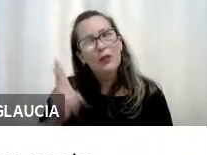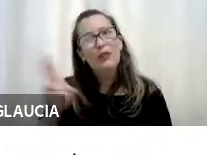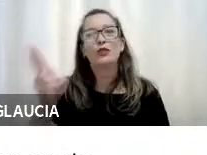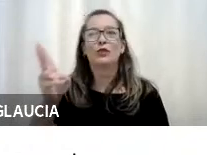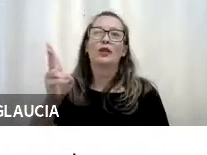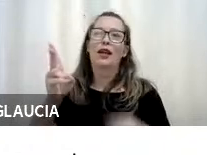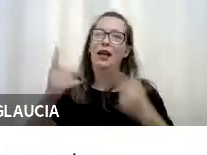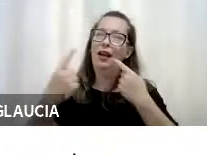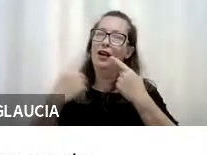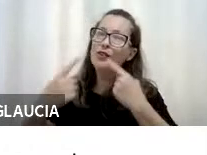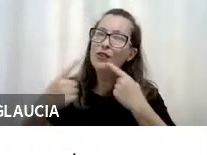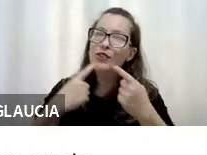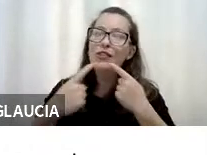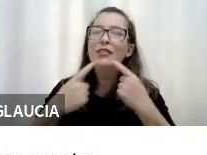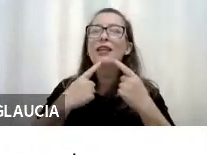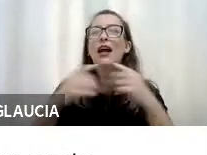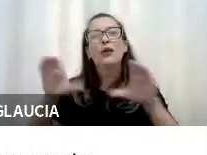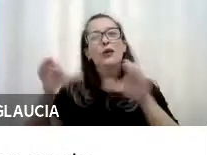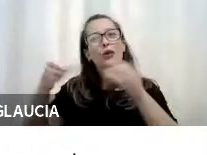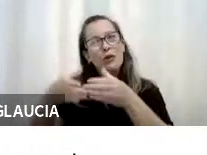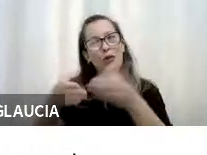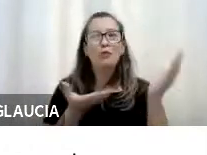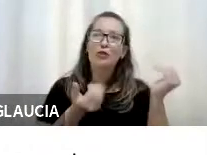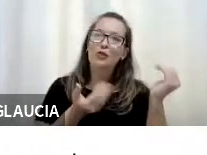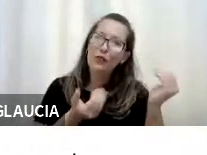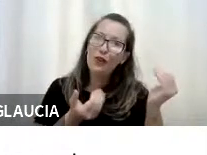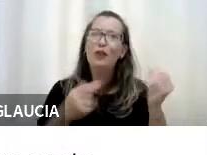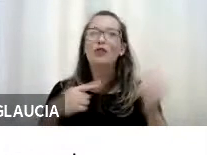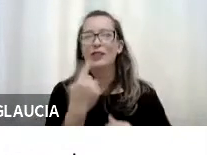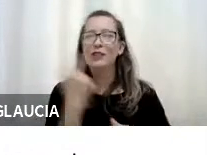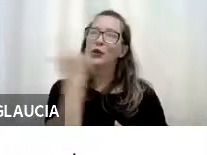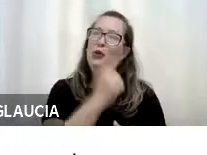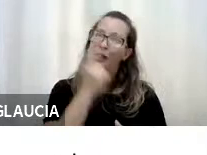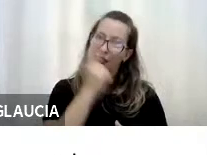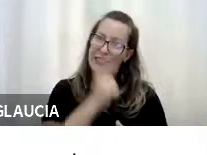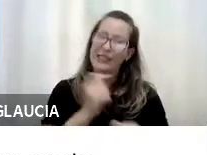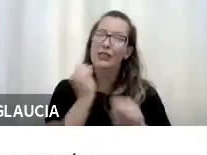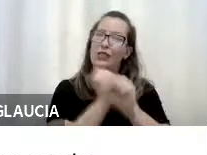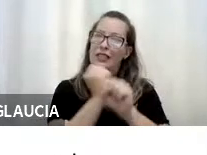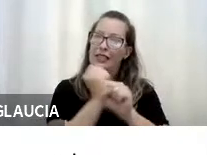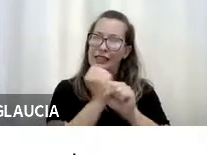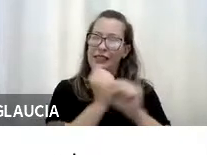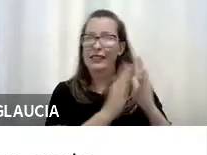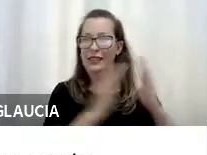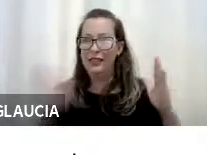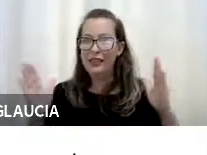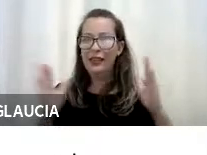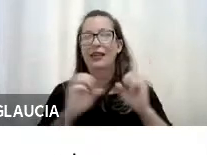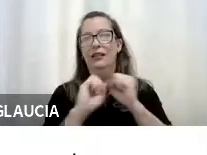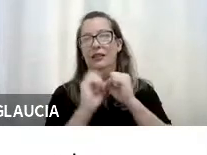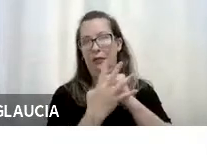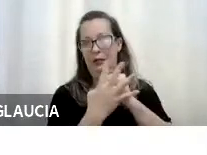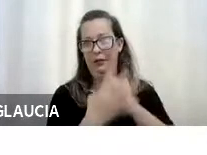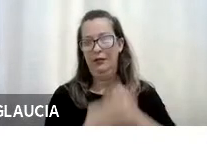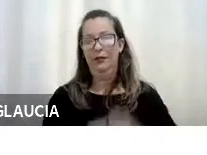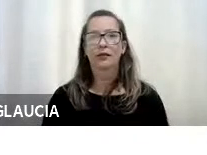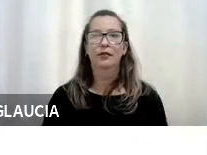esse diálogo com esse público que a gente conquistou ao longo desse ano e meio de pandemia. Pode seguir.